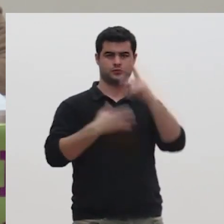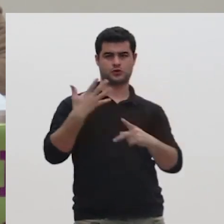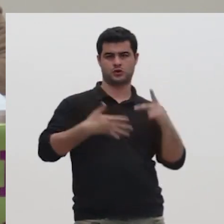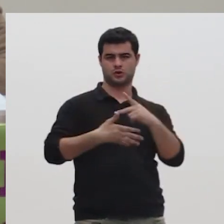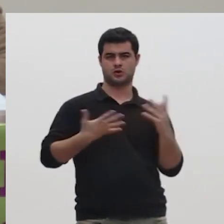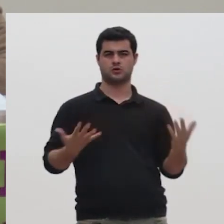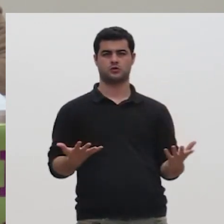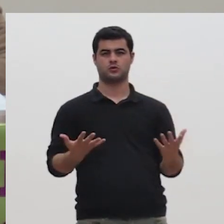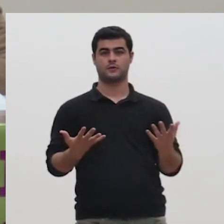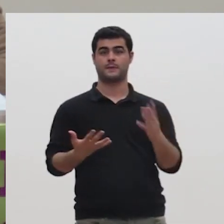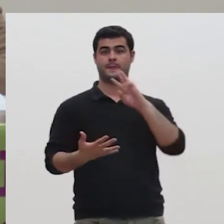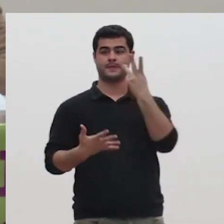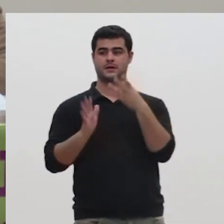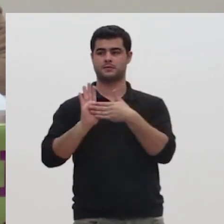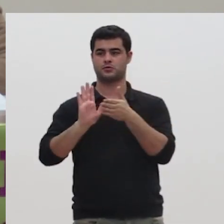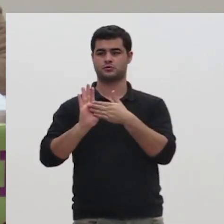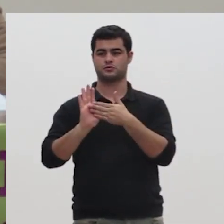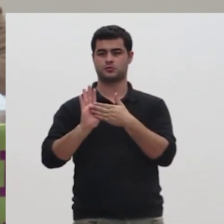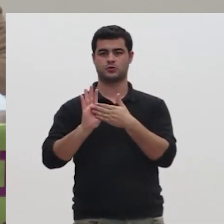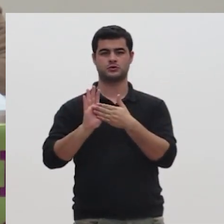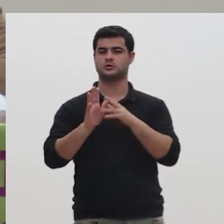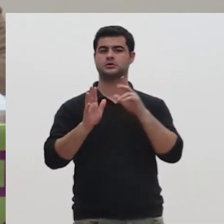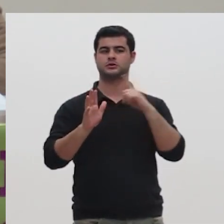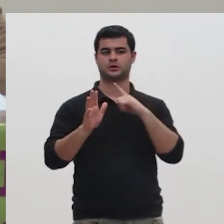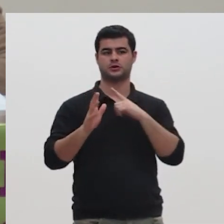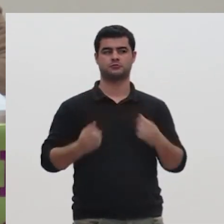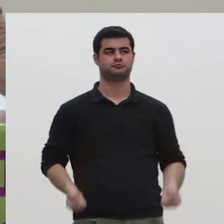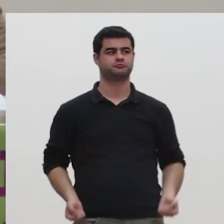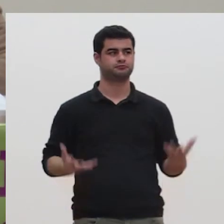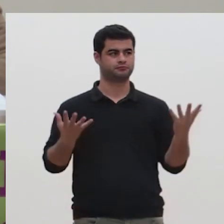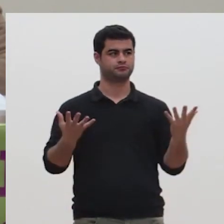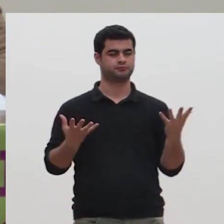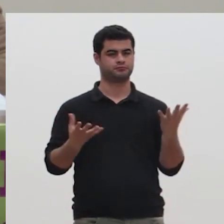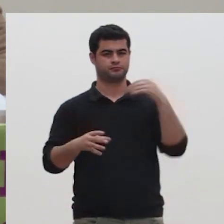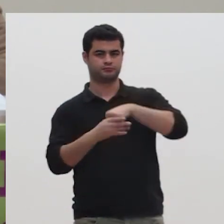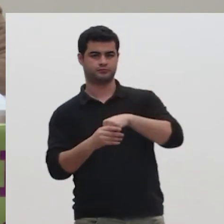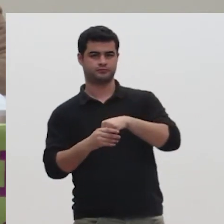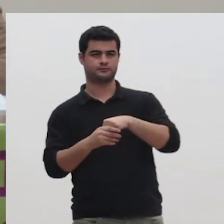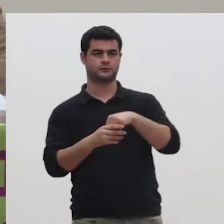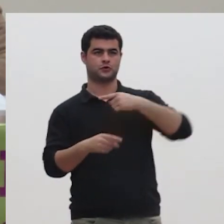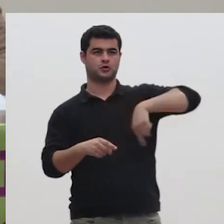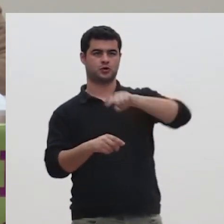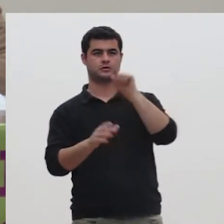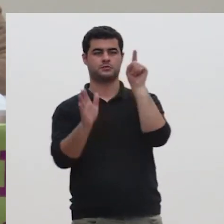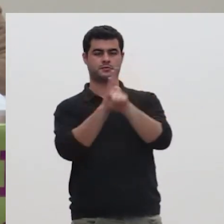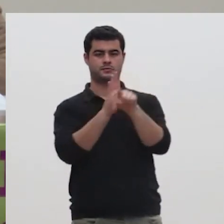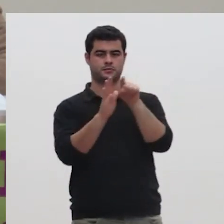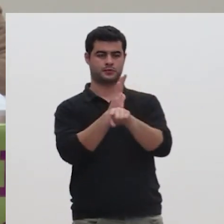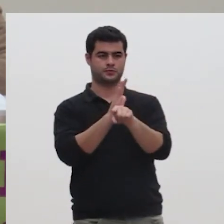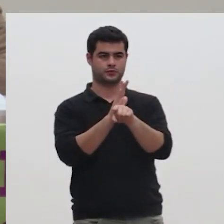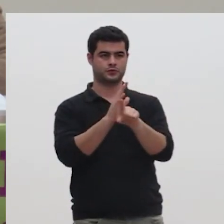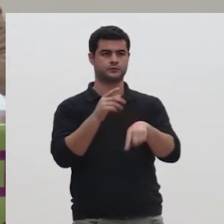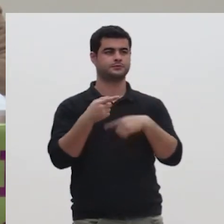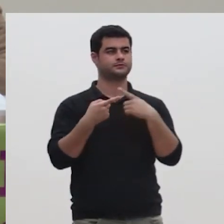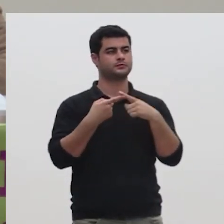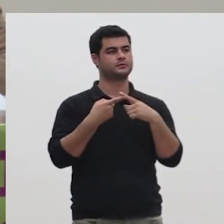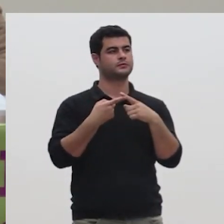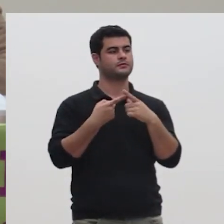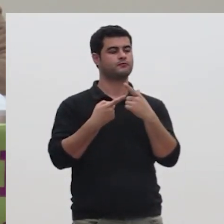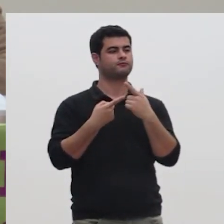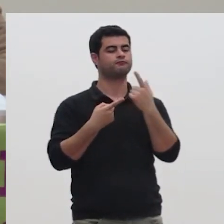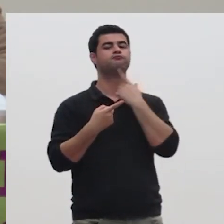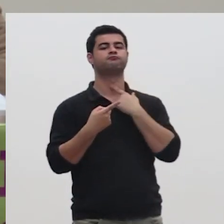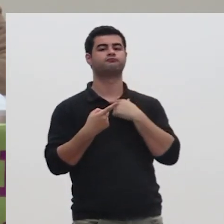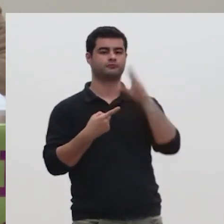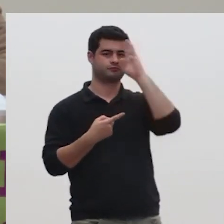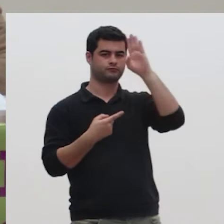As 3 propostas concretas, que já estão publicadas, inclusive, nas nossas plataformas, são, primeiro, buscar